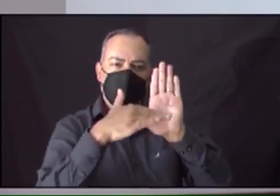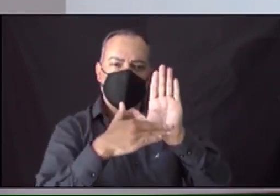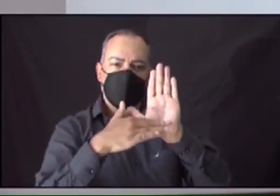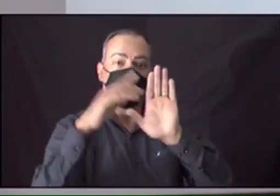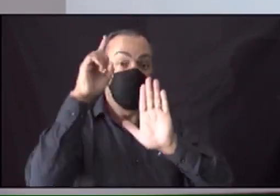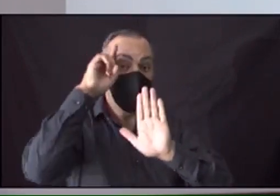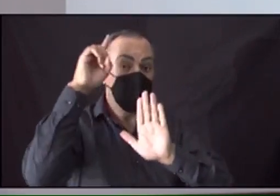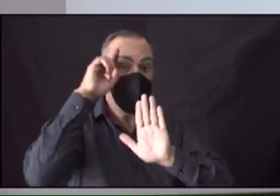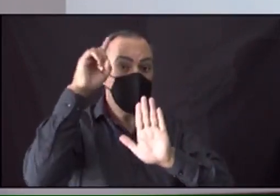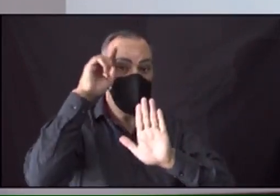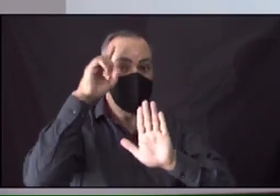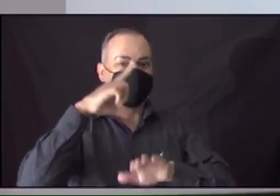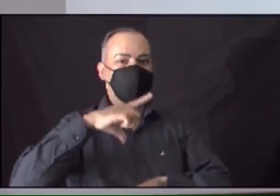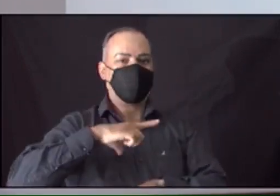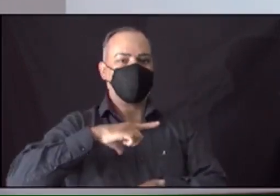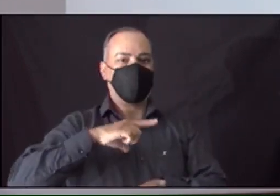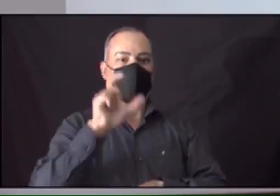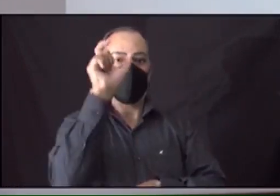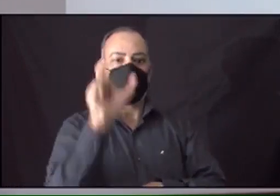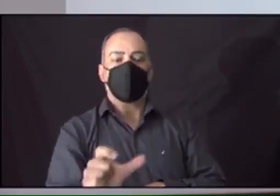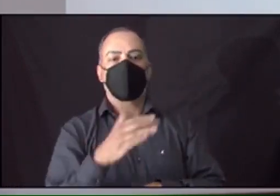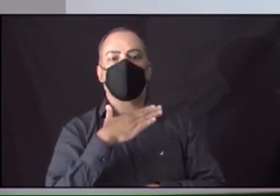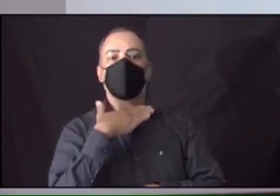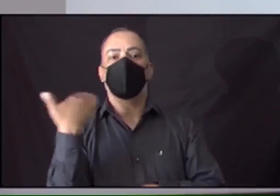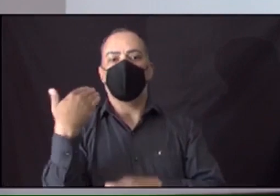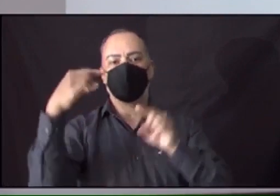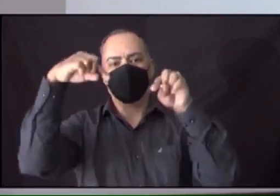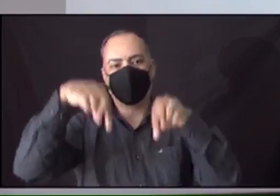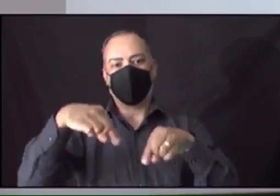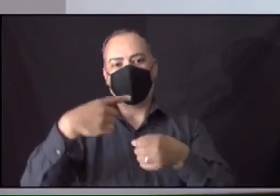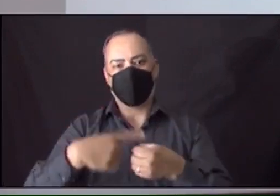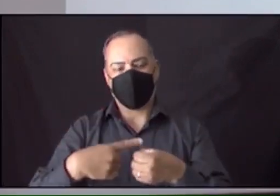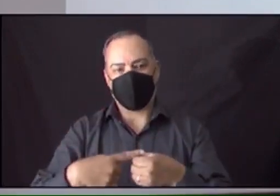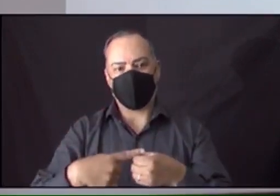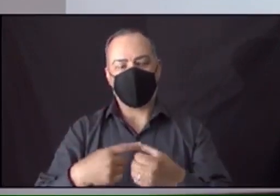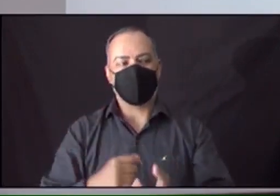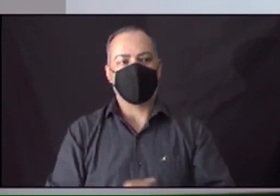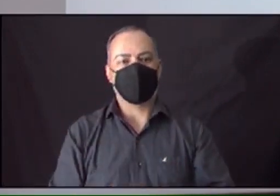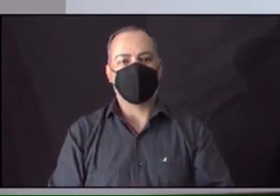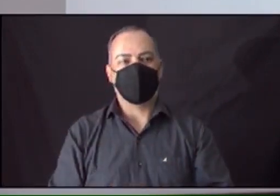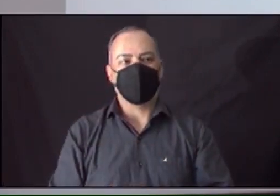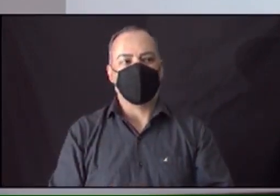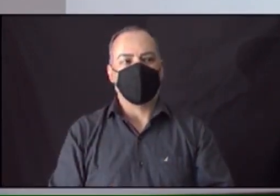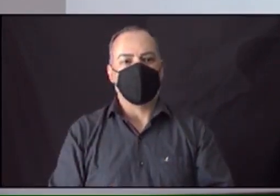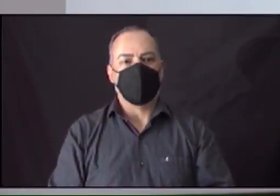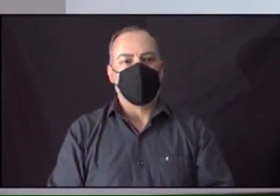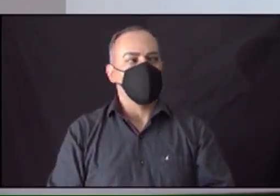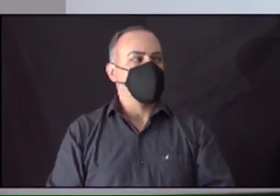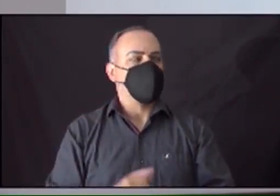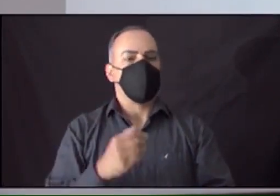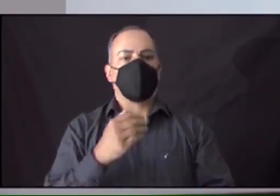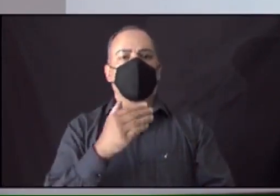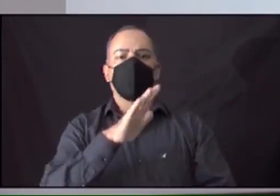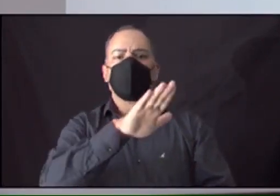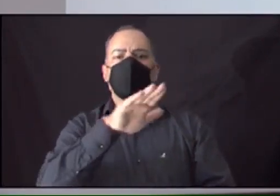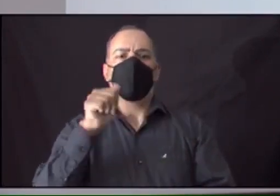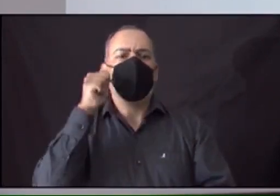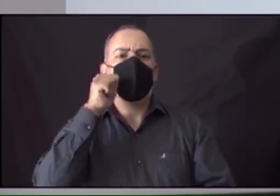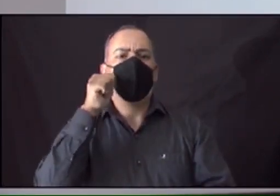para todo mundo que todos os dias nós estamos tendo óbito, infelizmente, aqui no município. Eu só, Rodrigo, licença, gostaria de chamar a Cirlei